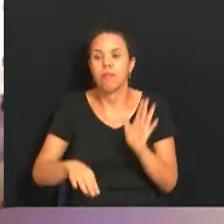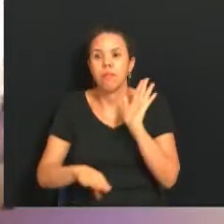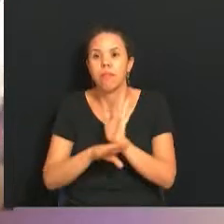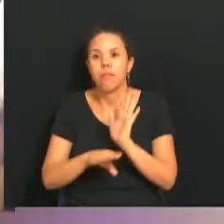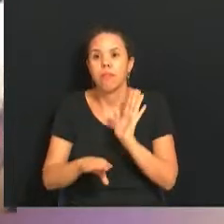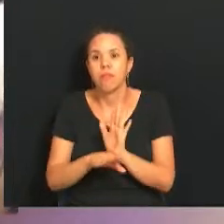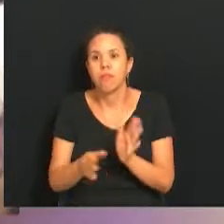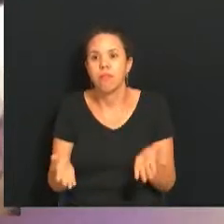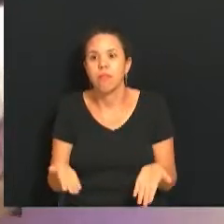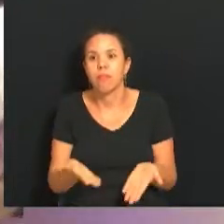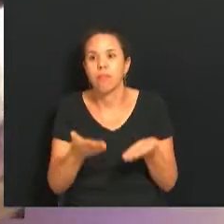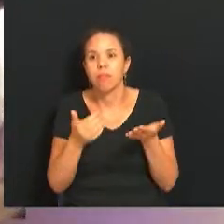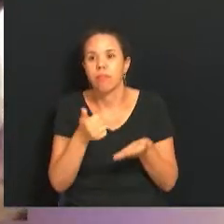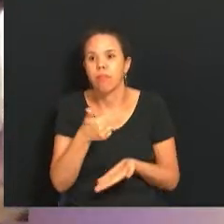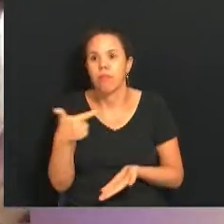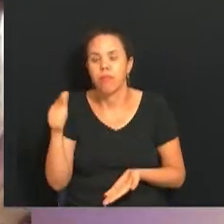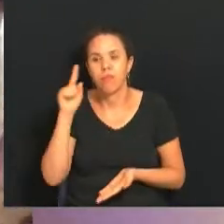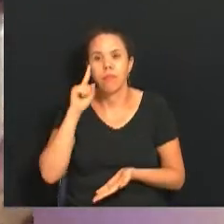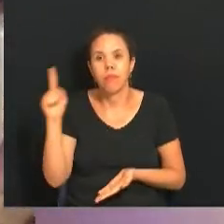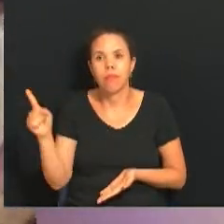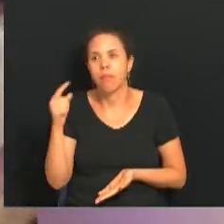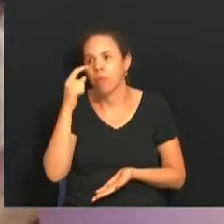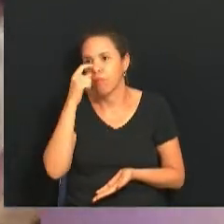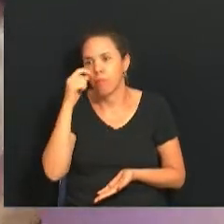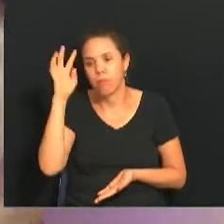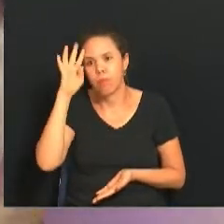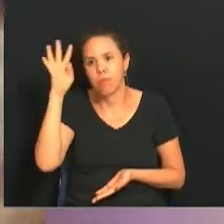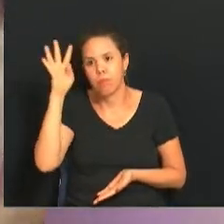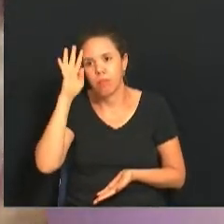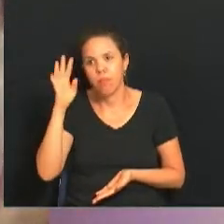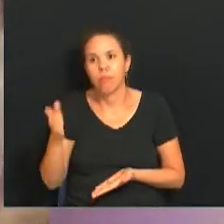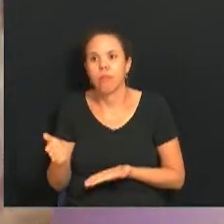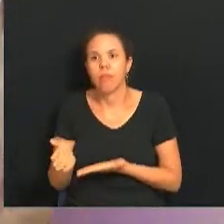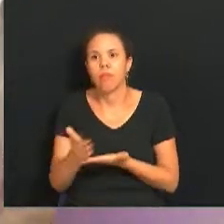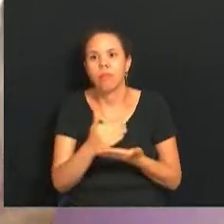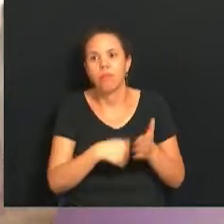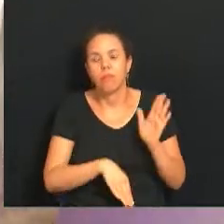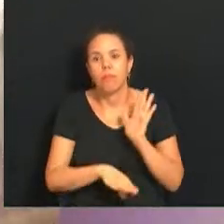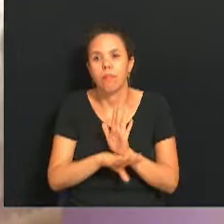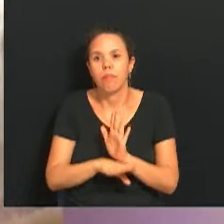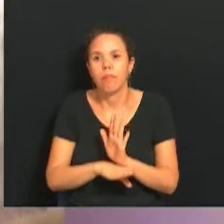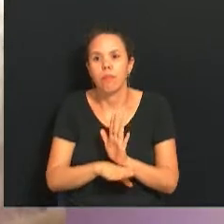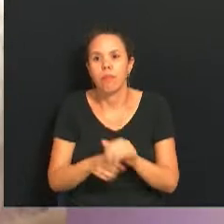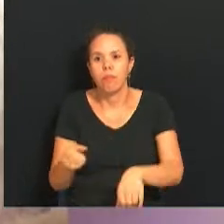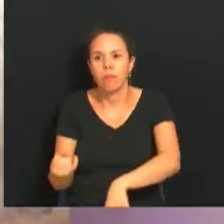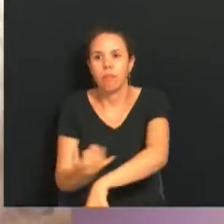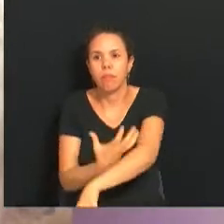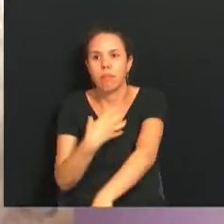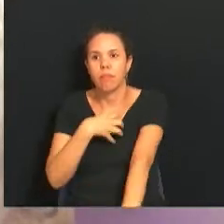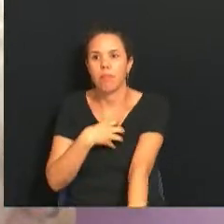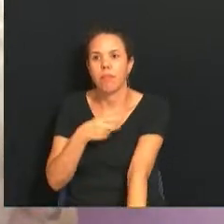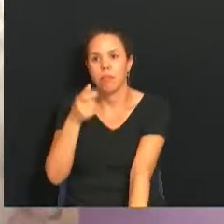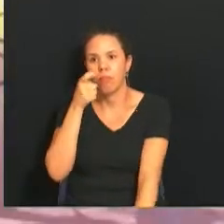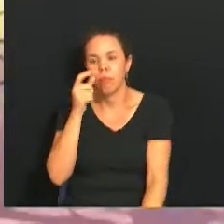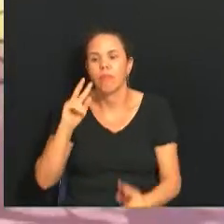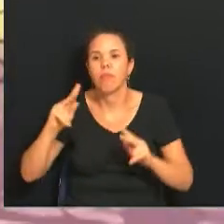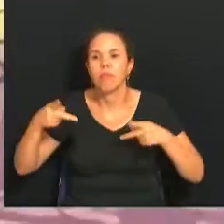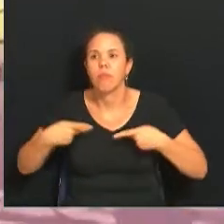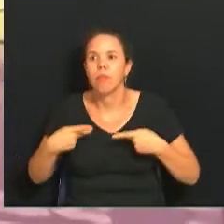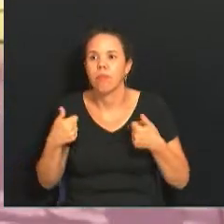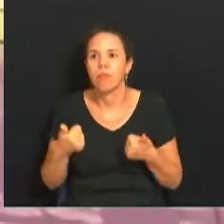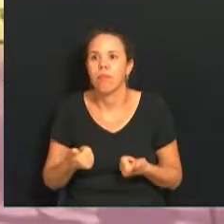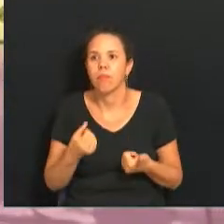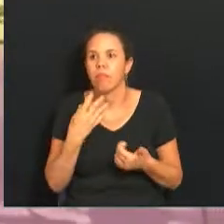Em 12 dias, você não imagina o que arrecadaram, André. É coisa de emocionar, é coisa de ver que o ser humano é bom, que as pessoas